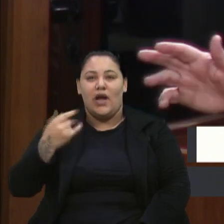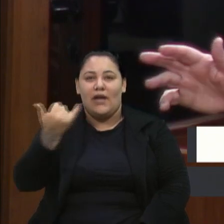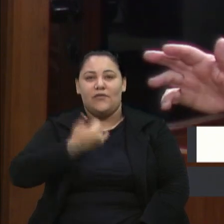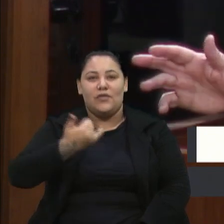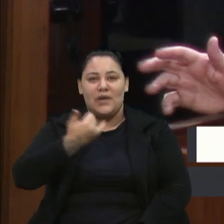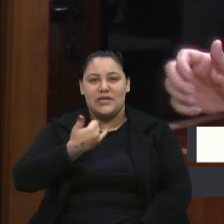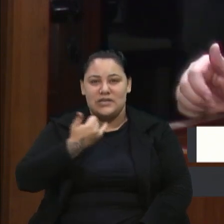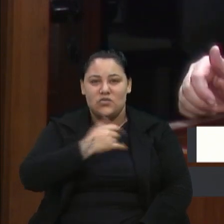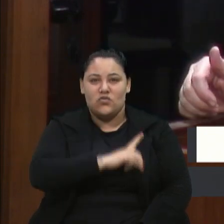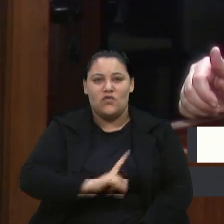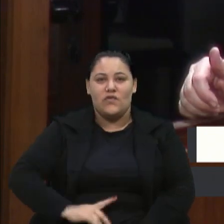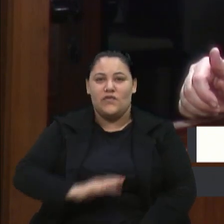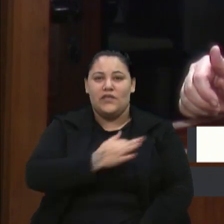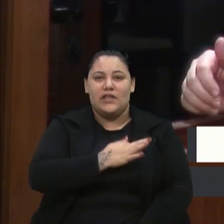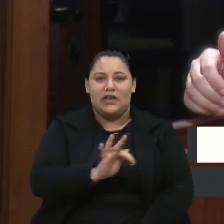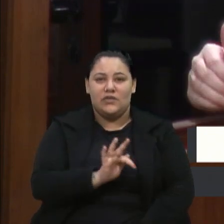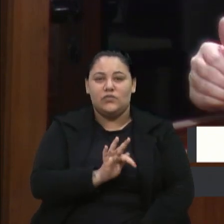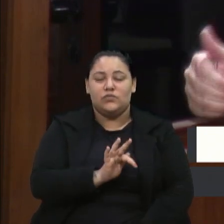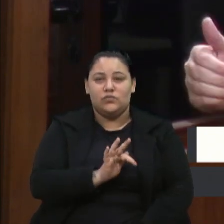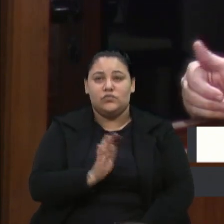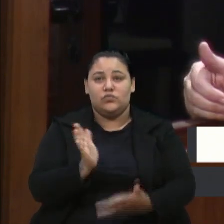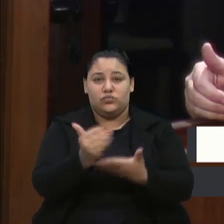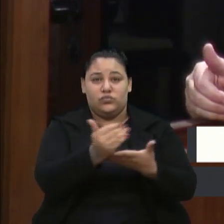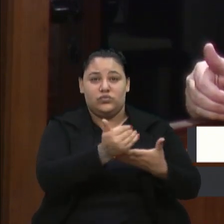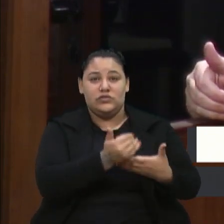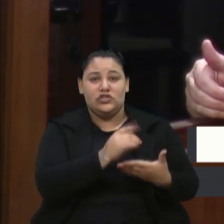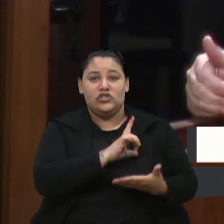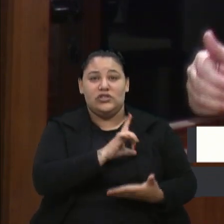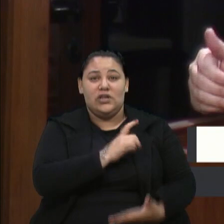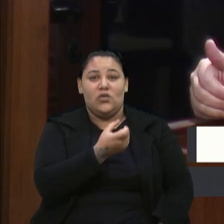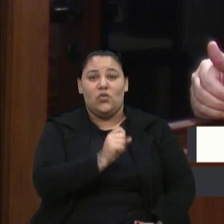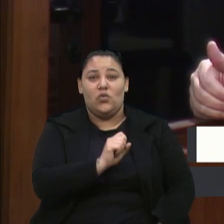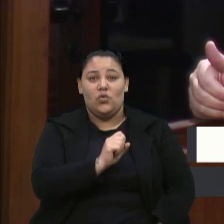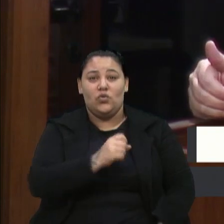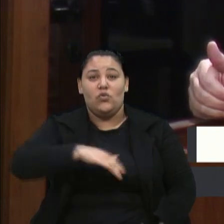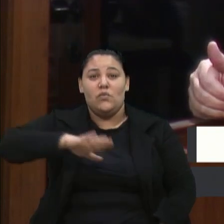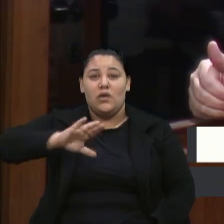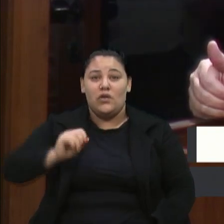de 24,5 milhões traria arrecadação de